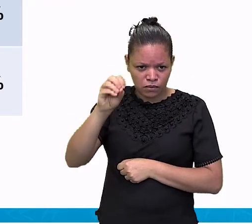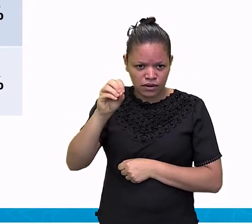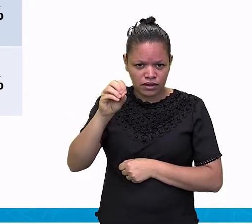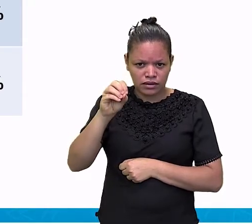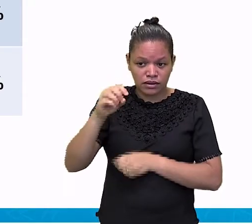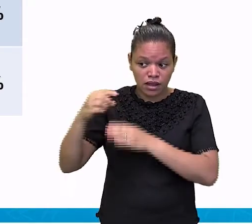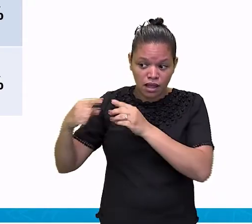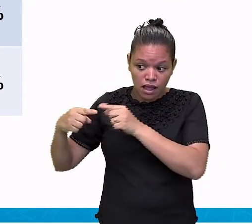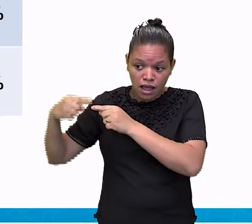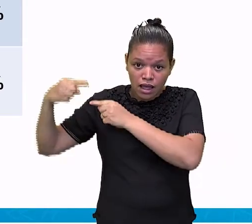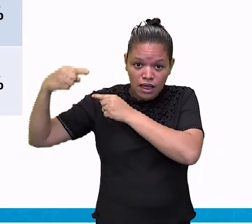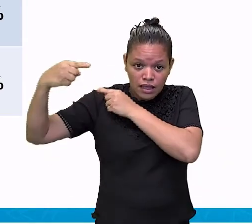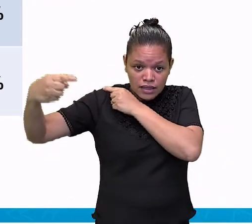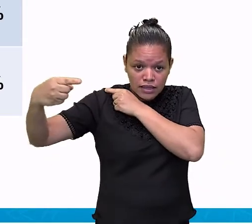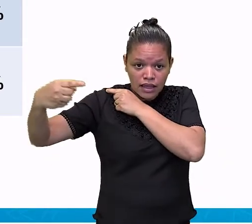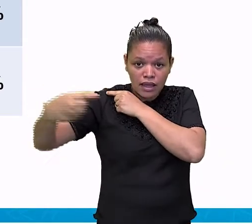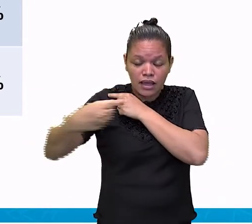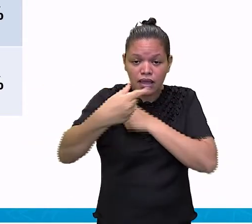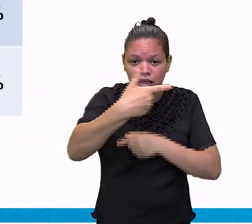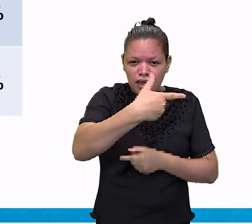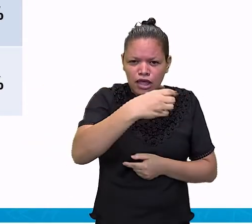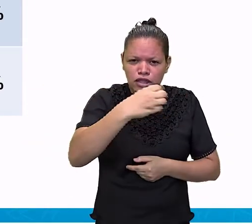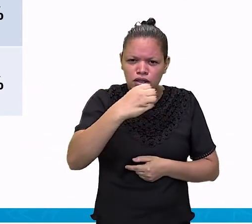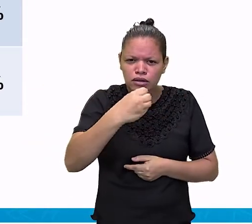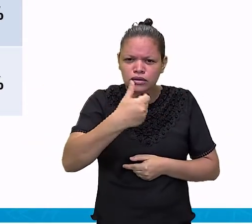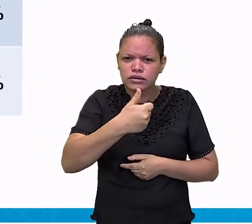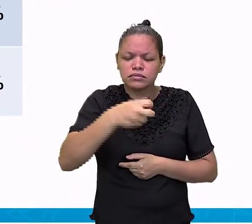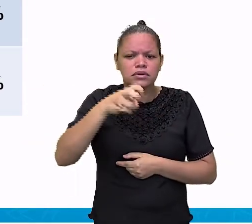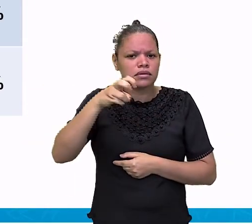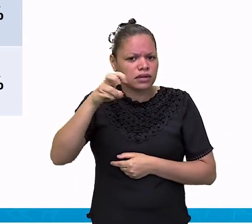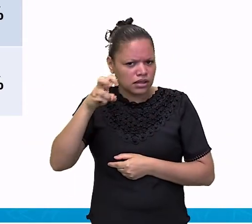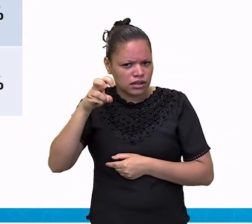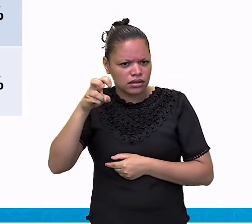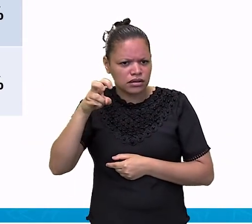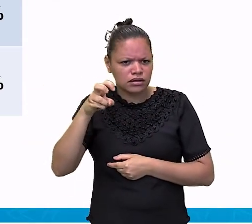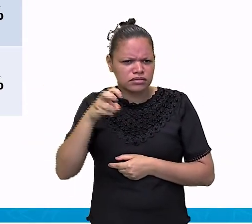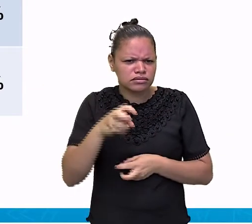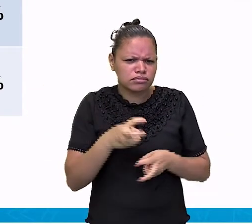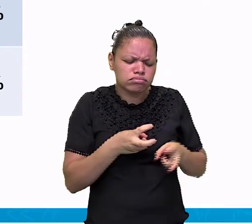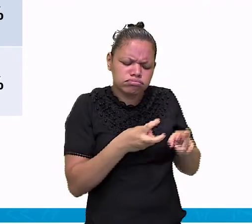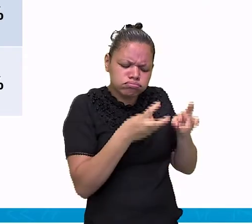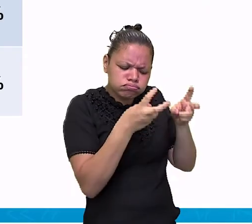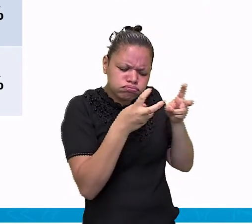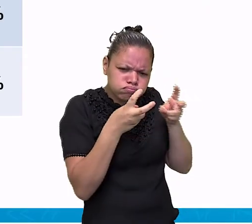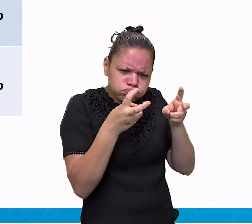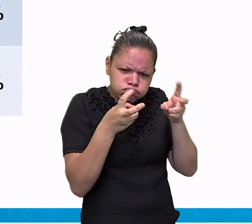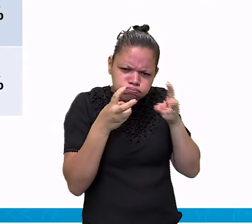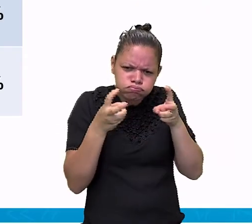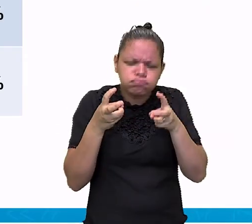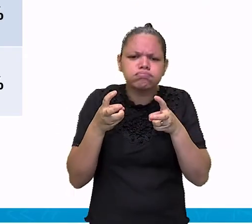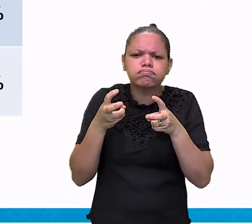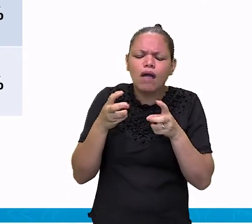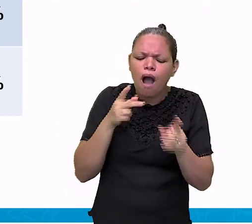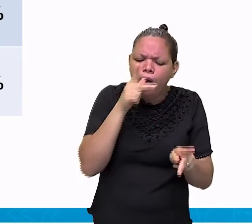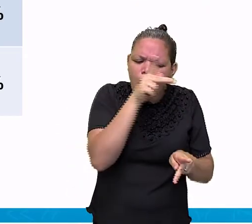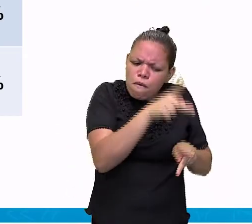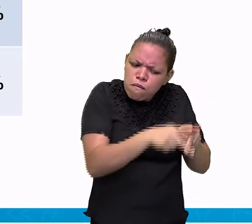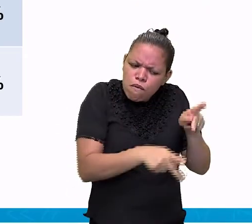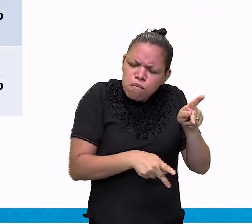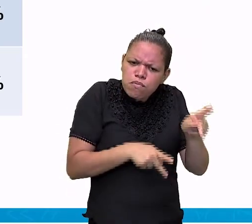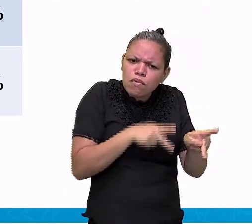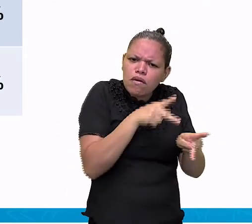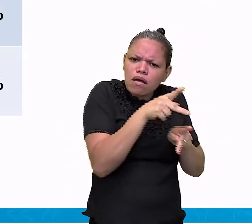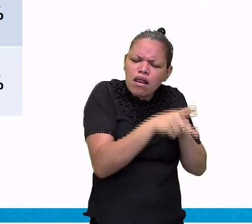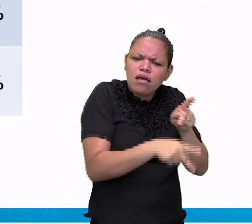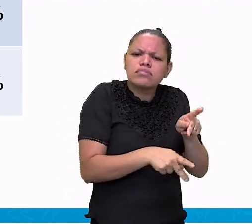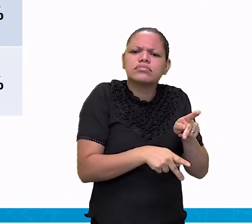urbana e nós conseguimos perceber um declínio, né? Ou seja, a população da área rural ela